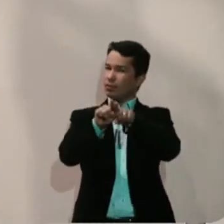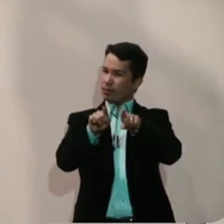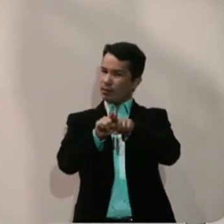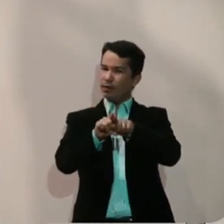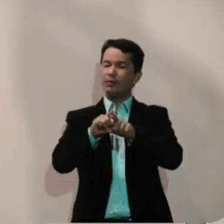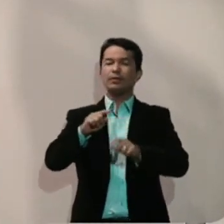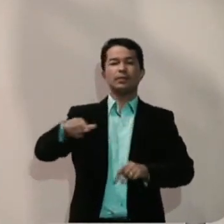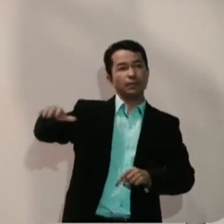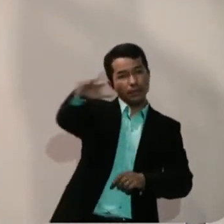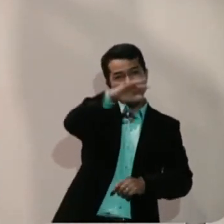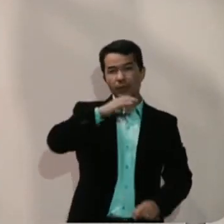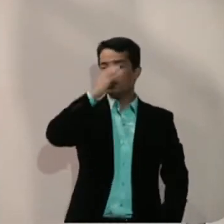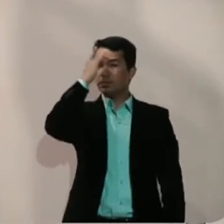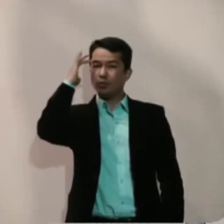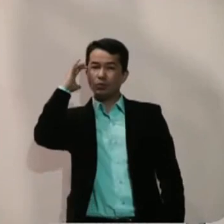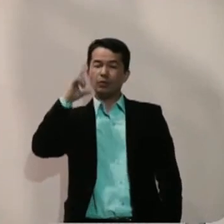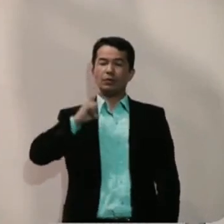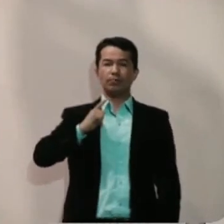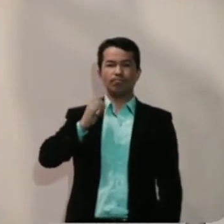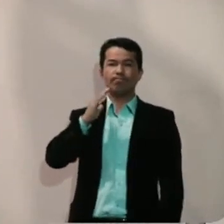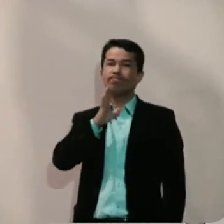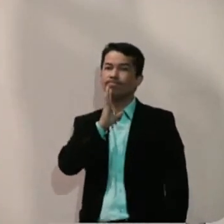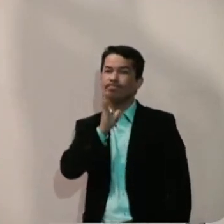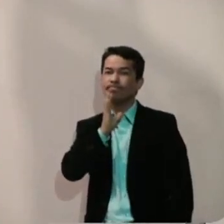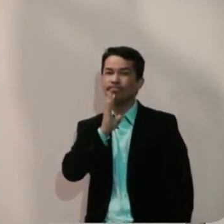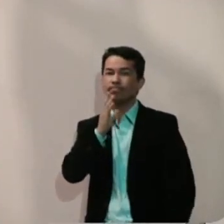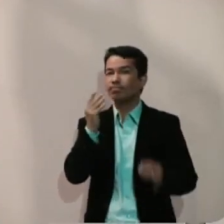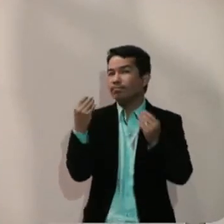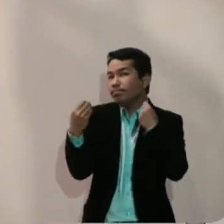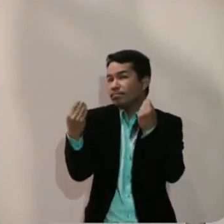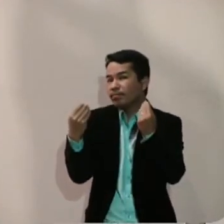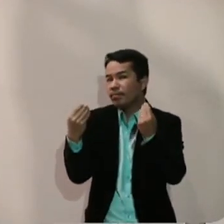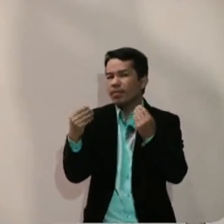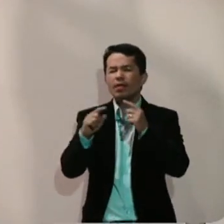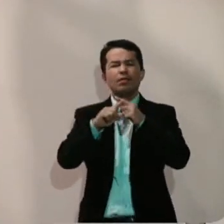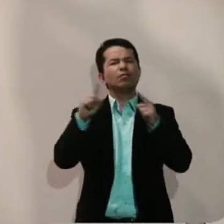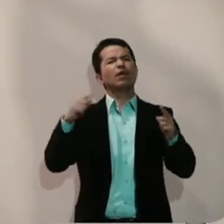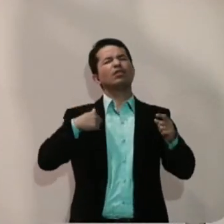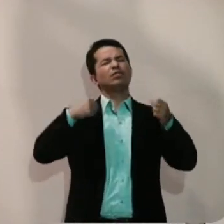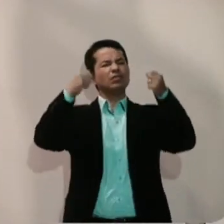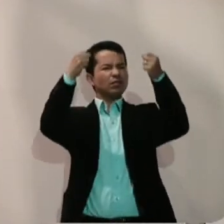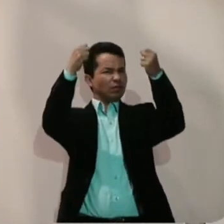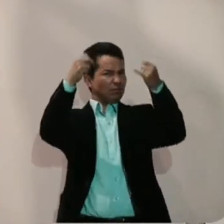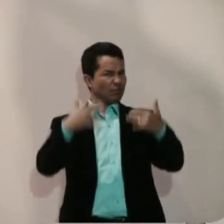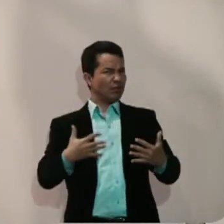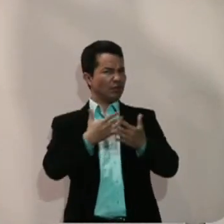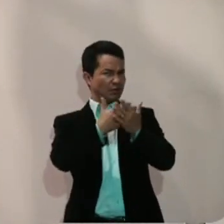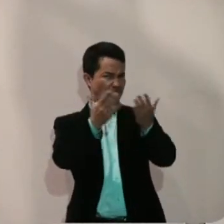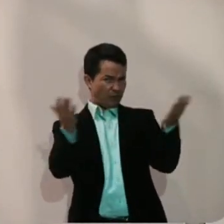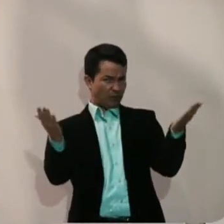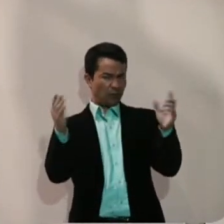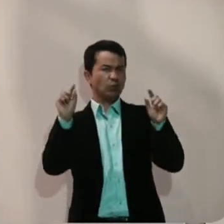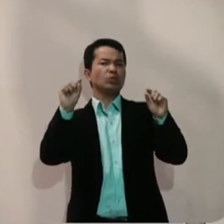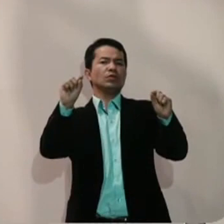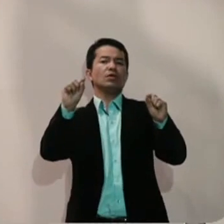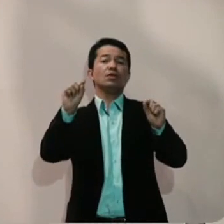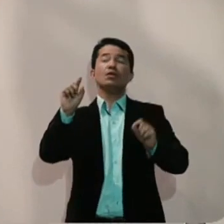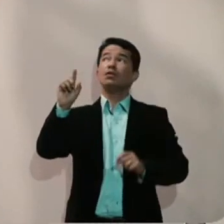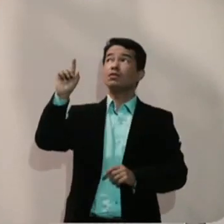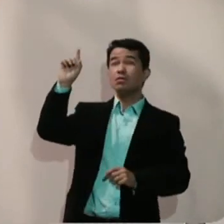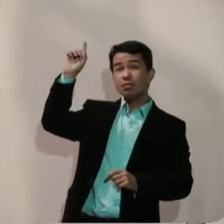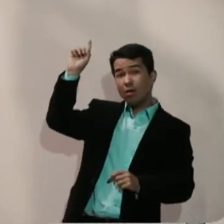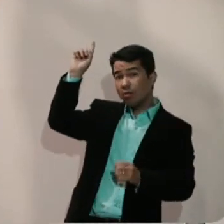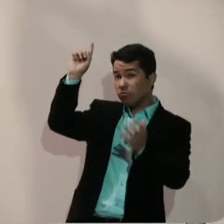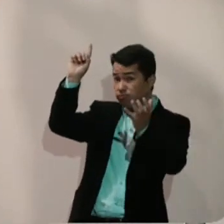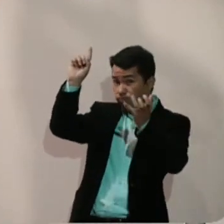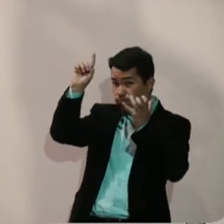faço. O meu papel aqui é dizer: olha, Jesus quer falar com você. Jesus quer tocar o